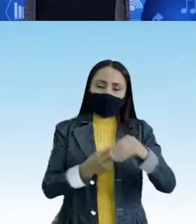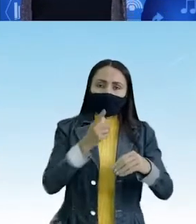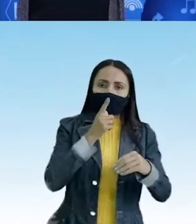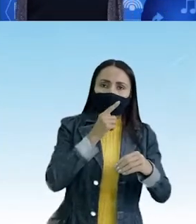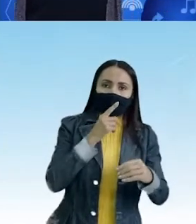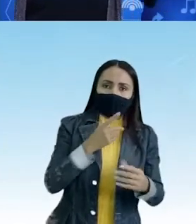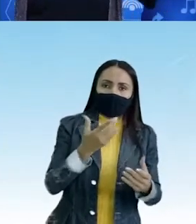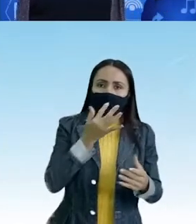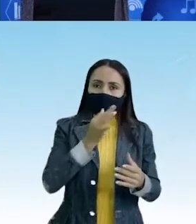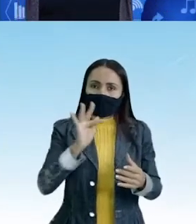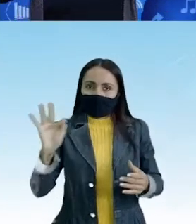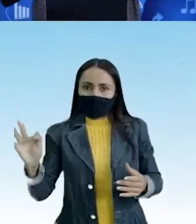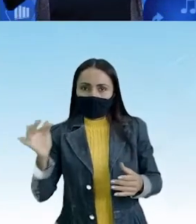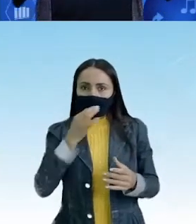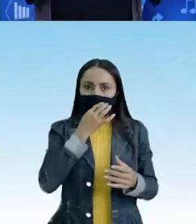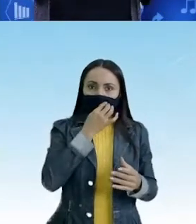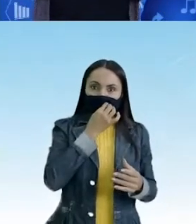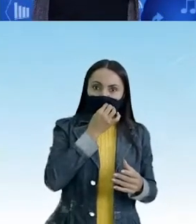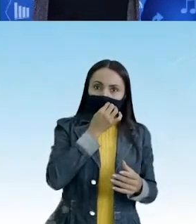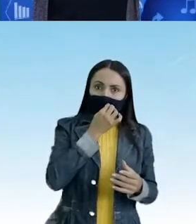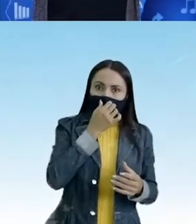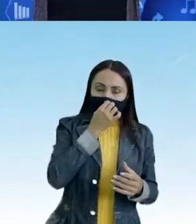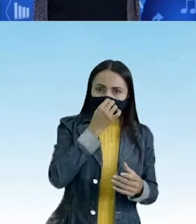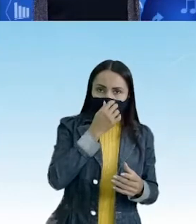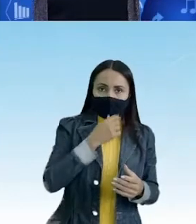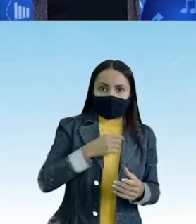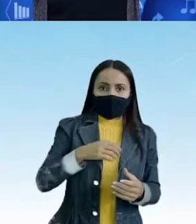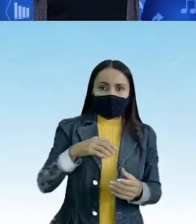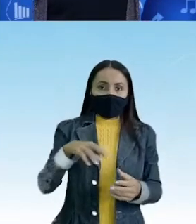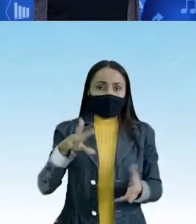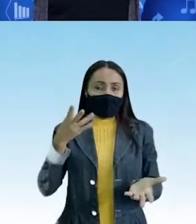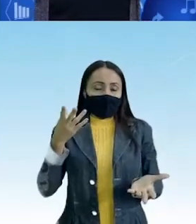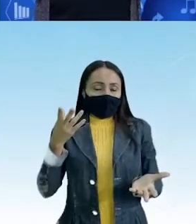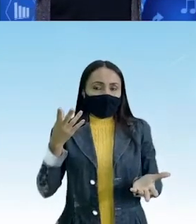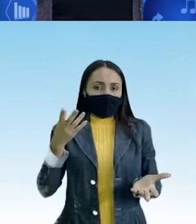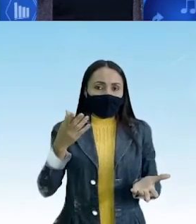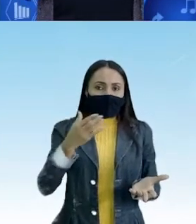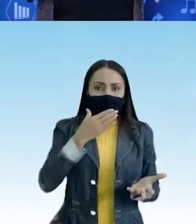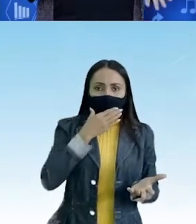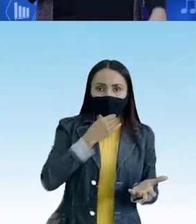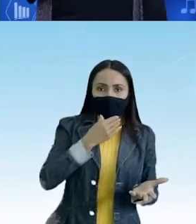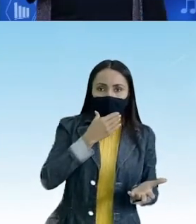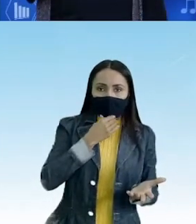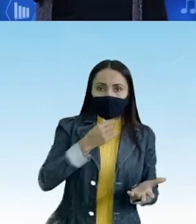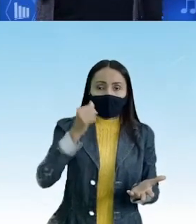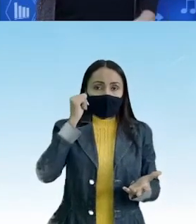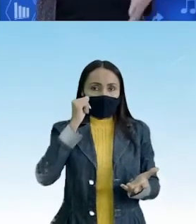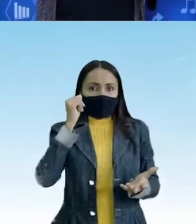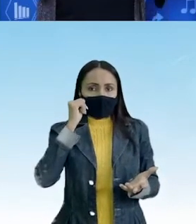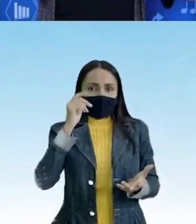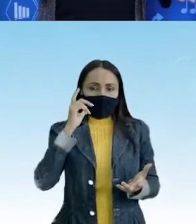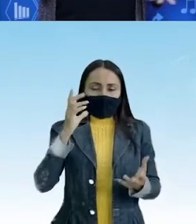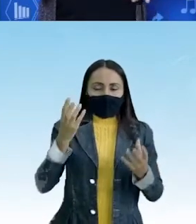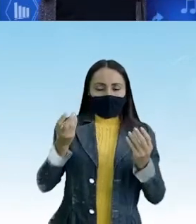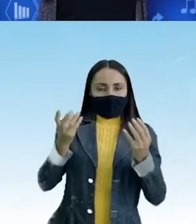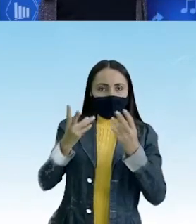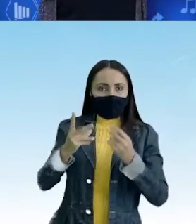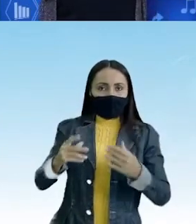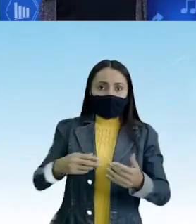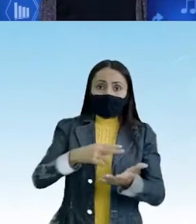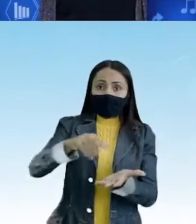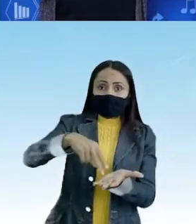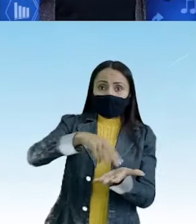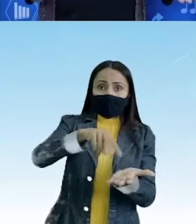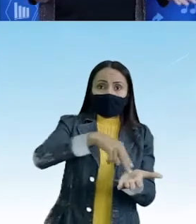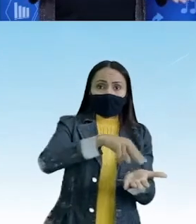ficava para as senhoras, mulheres, uma coisa mais delicada do que o vinho propriamente dito, tá? E danças. Danças a gente pode